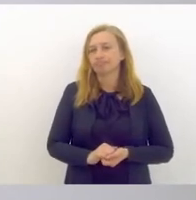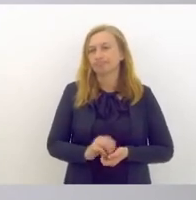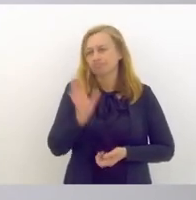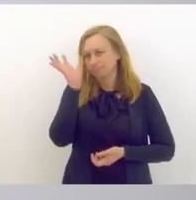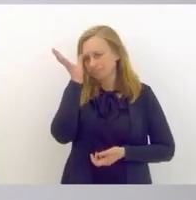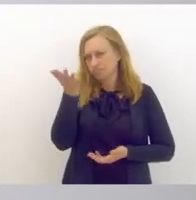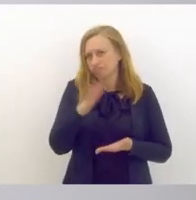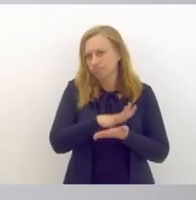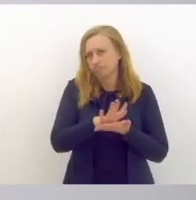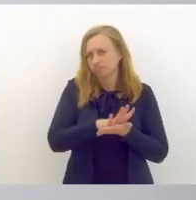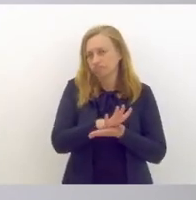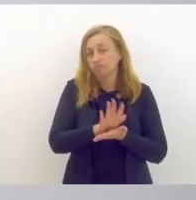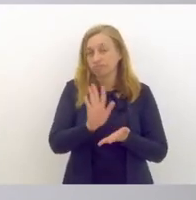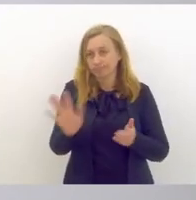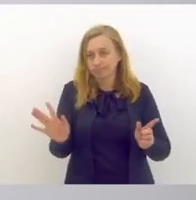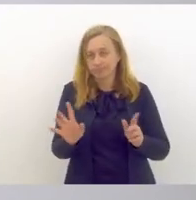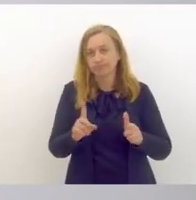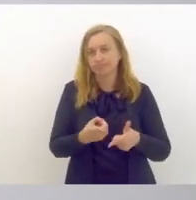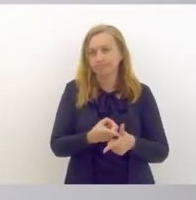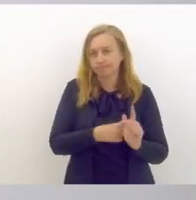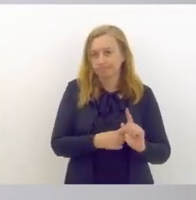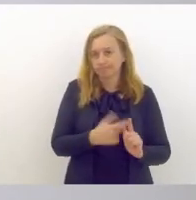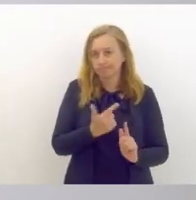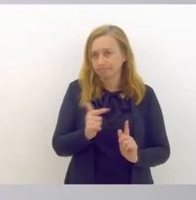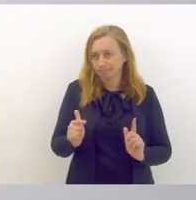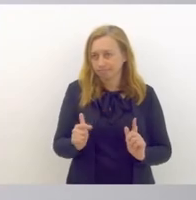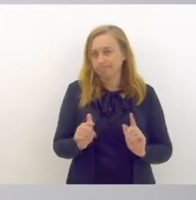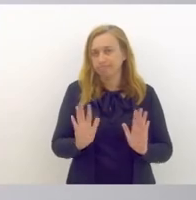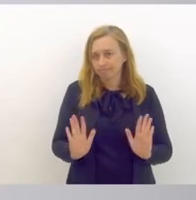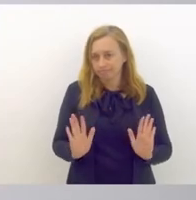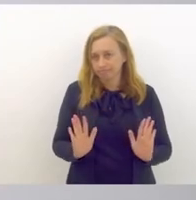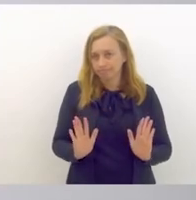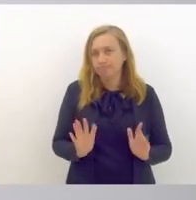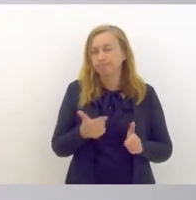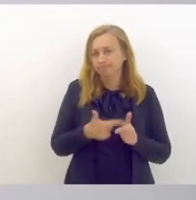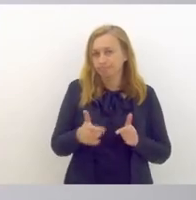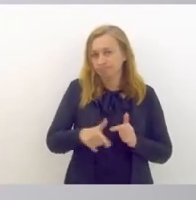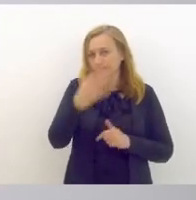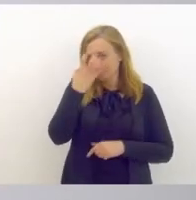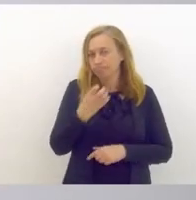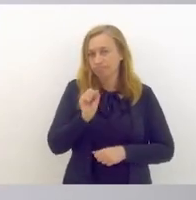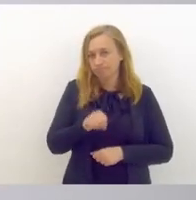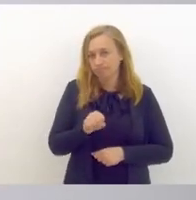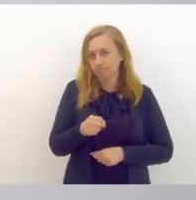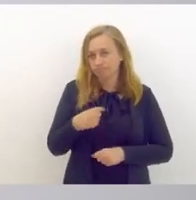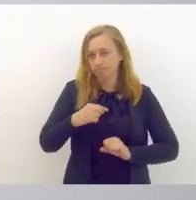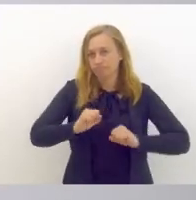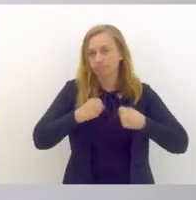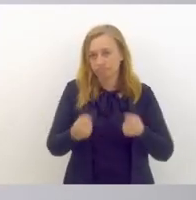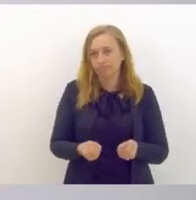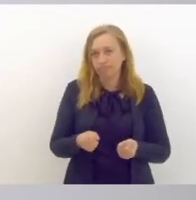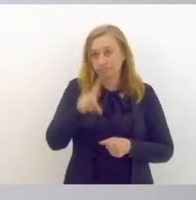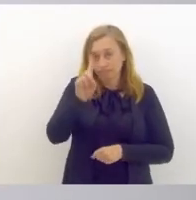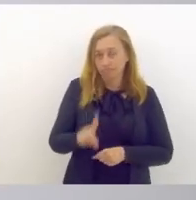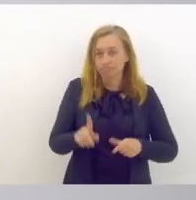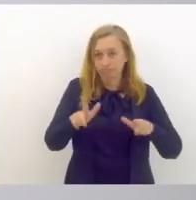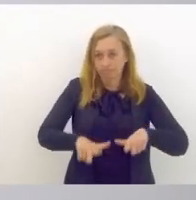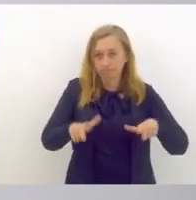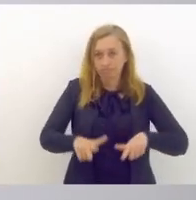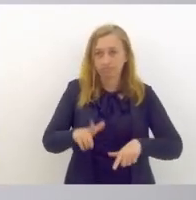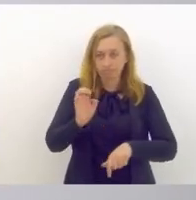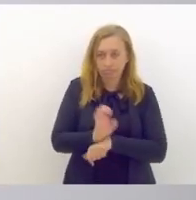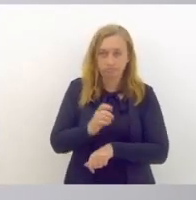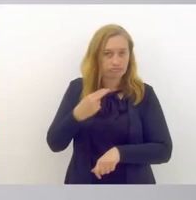gente não tem dívida. Né? No caso específico, é um problema sério, sim, porque eu sou defensor do direito de propriedade. O Estado não pode